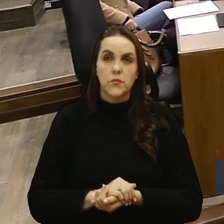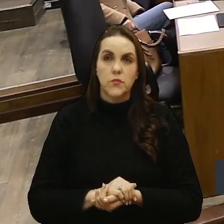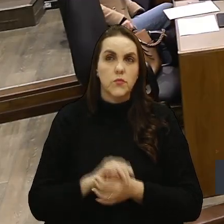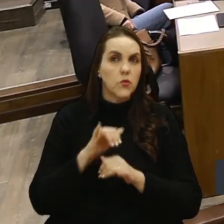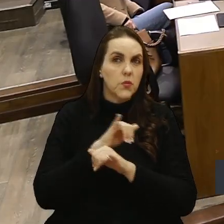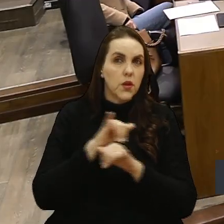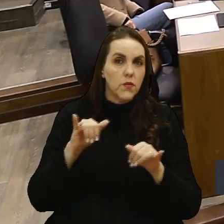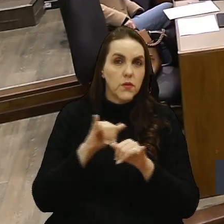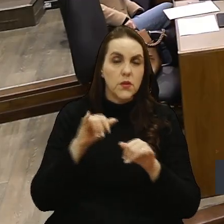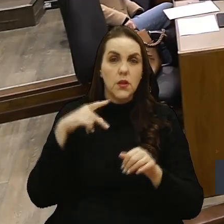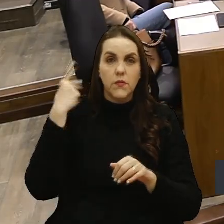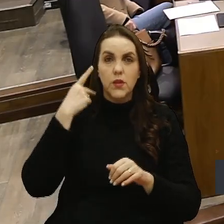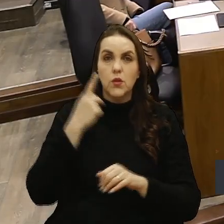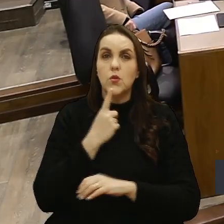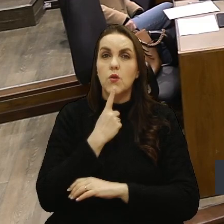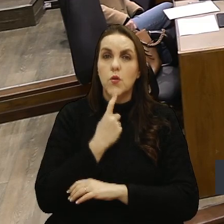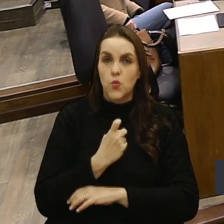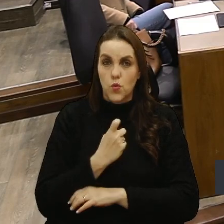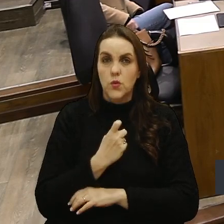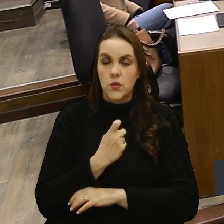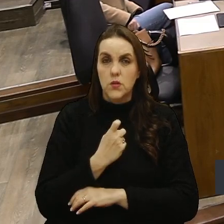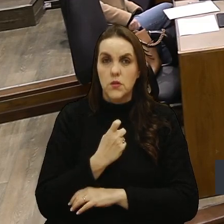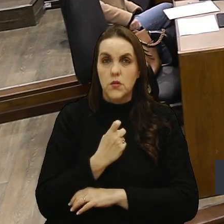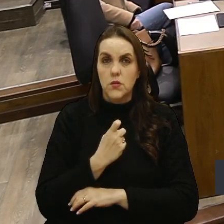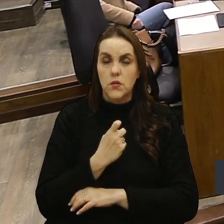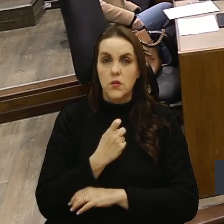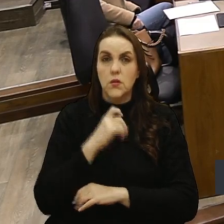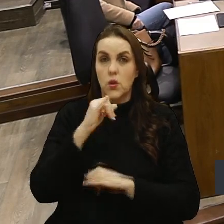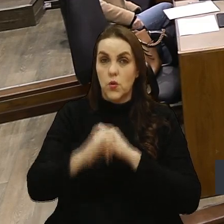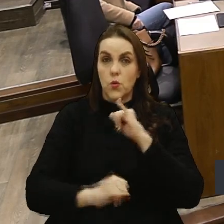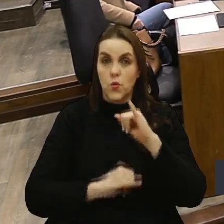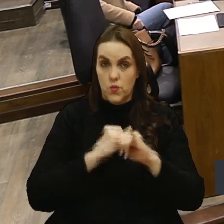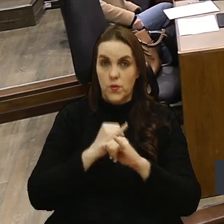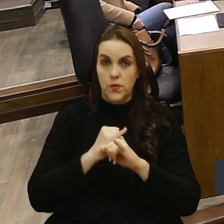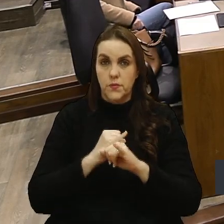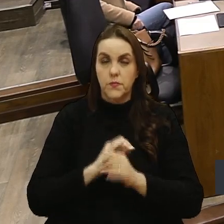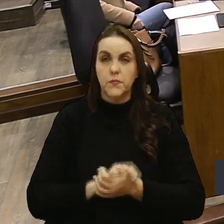vereadora Rose Frigeira está online. Próxima inscrita, vereadora.